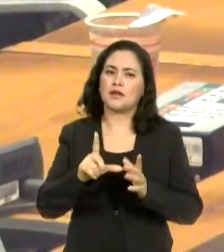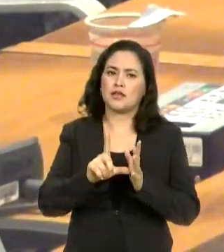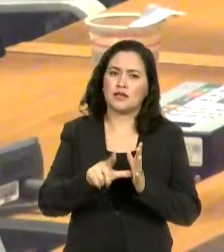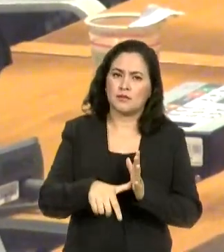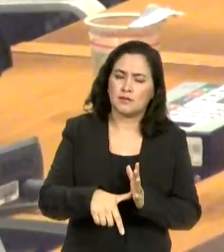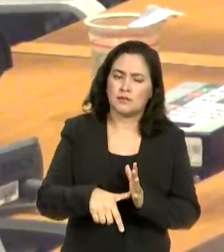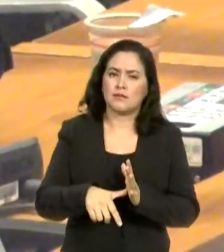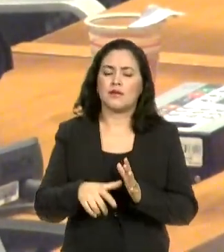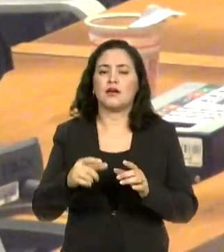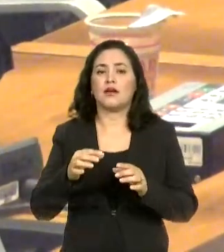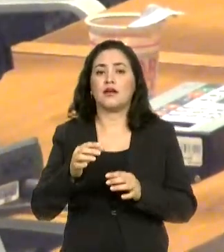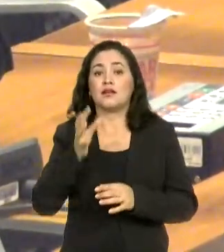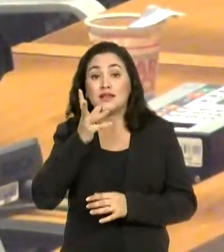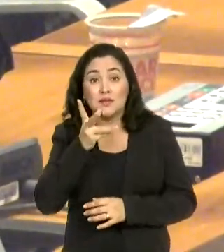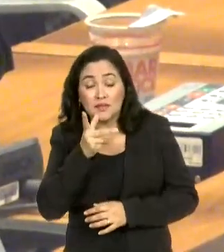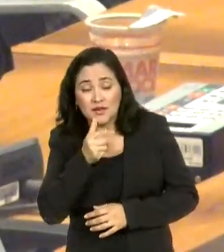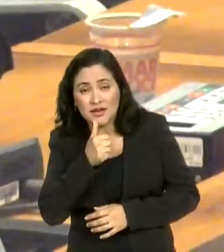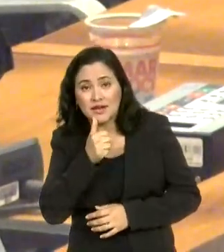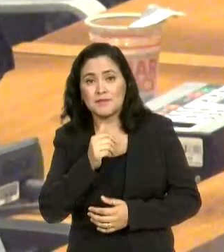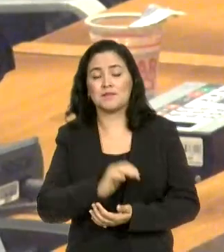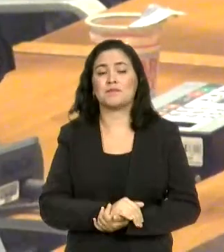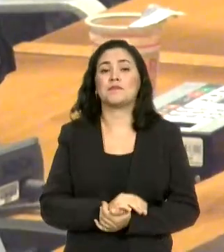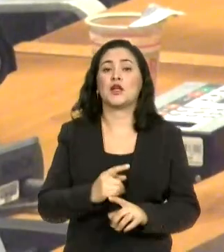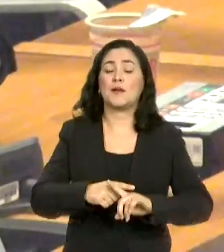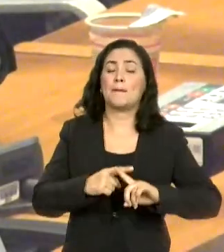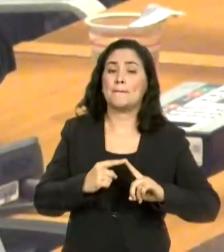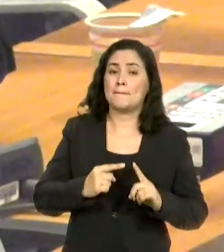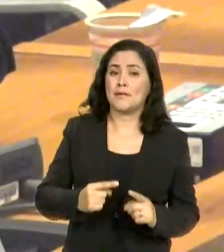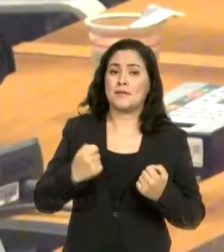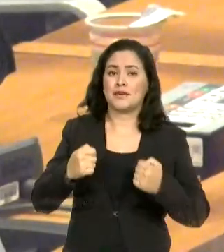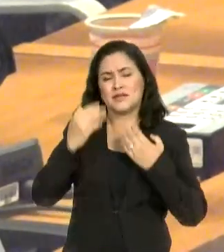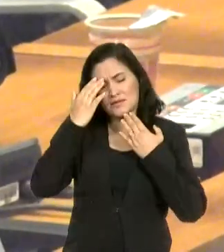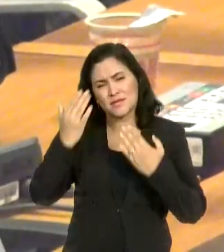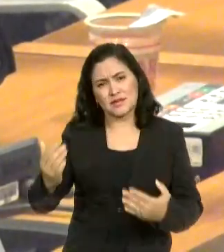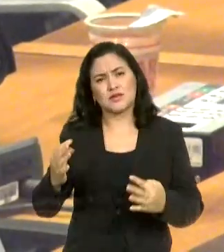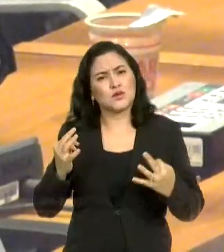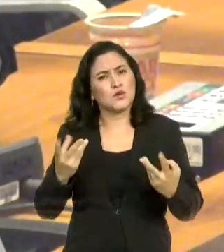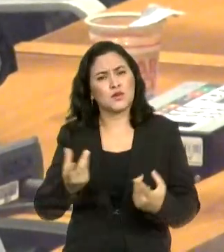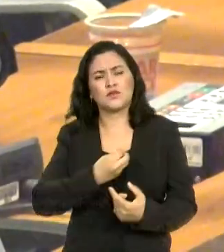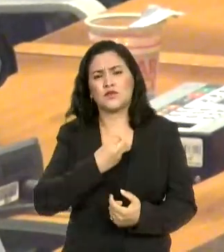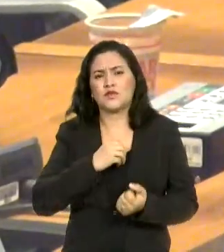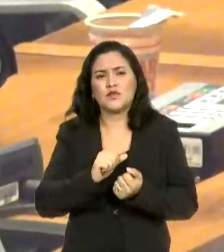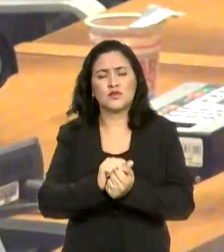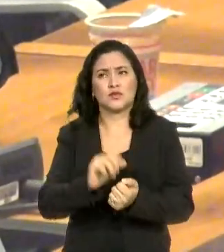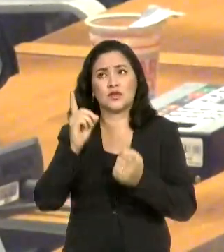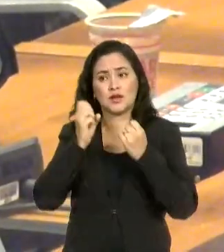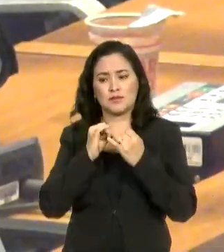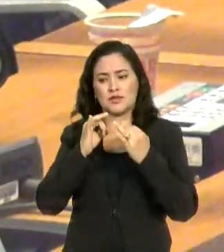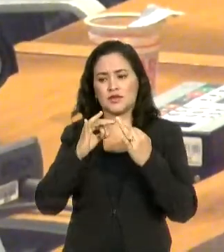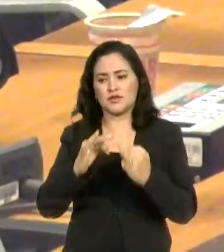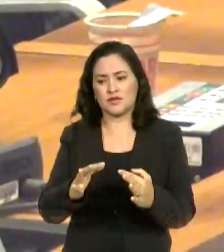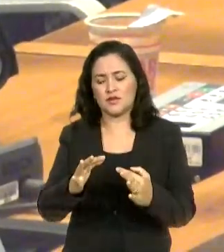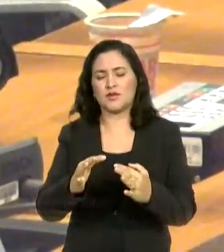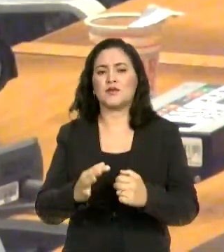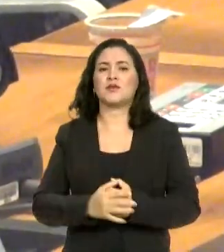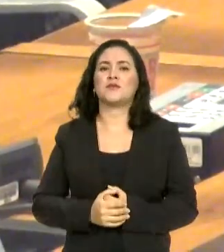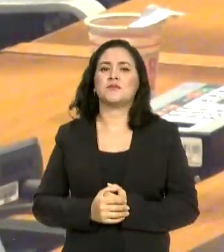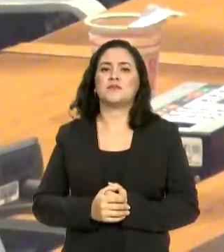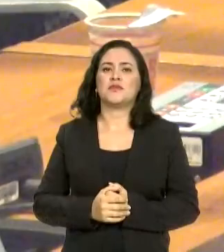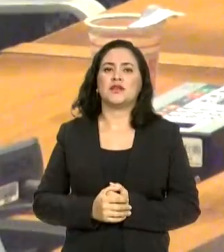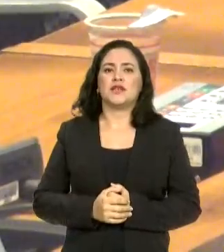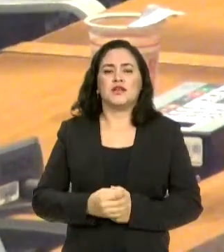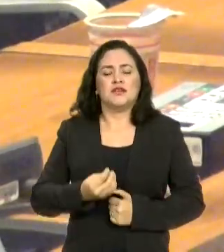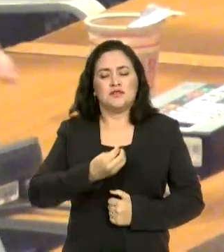registrar esses nomes e agradecer a convivência de todos. Deputado Marco, Deus lhe abençoe, vida que segue, conte com seu amigo aqui, porque daí vier. Muito